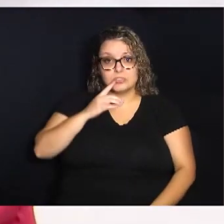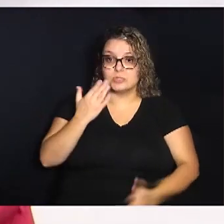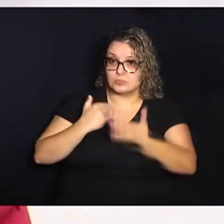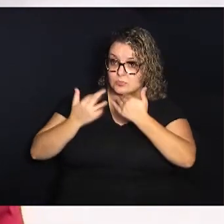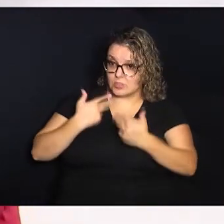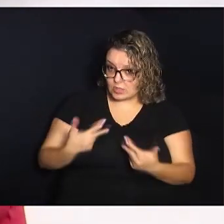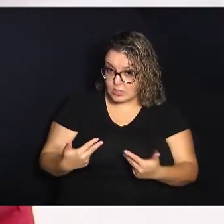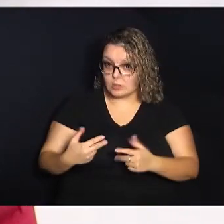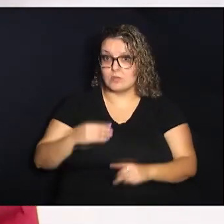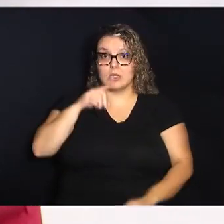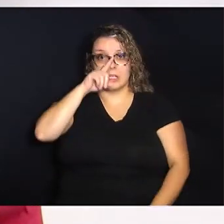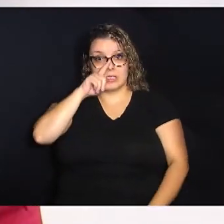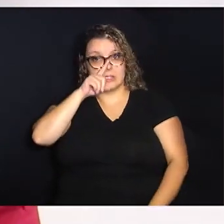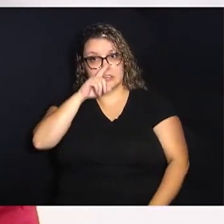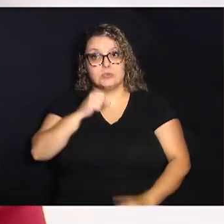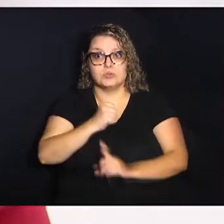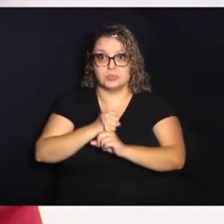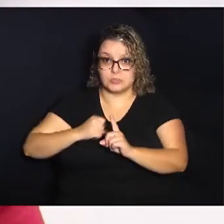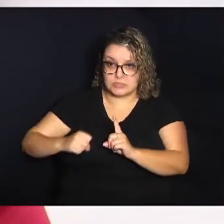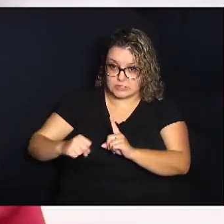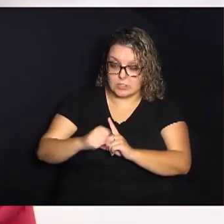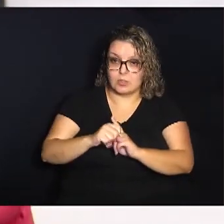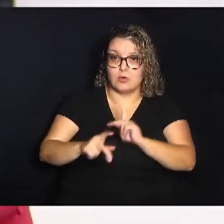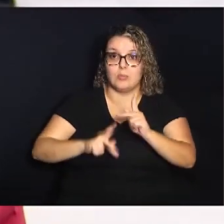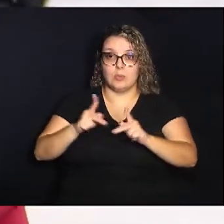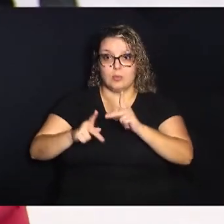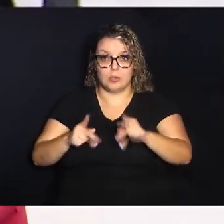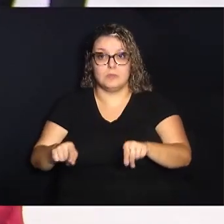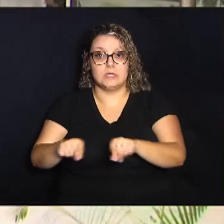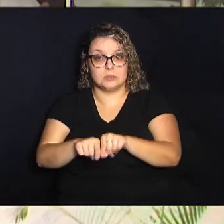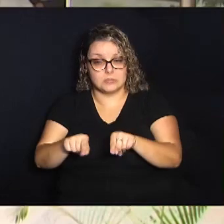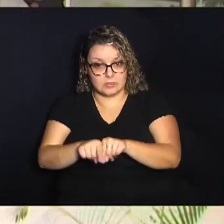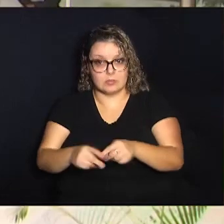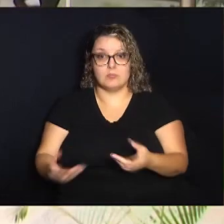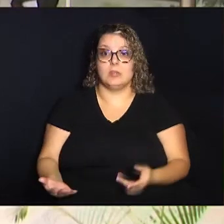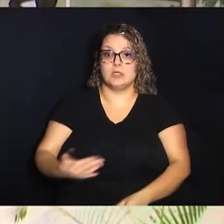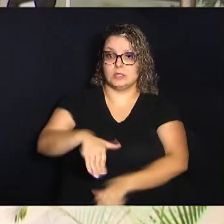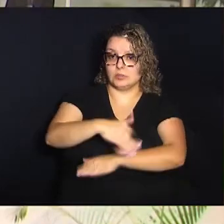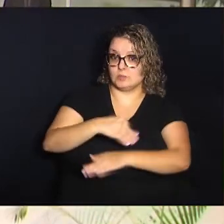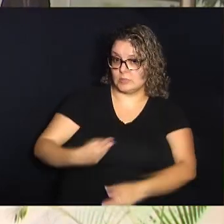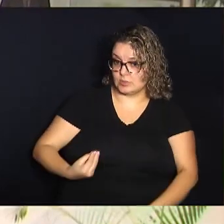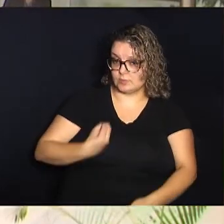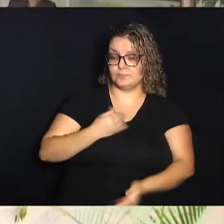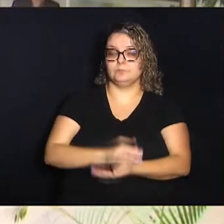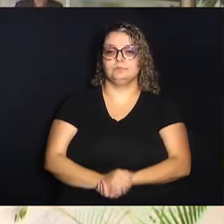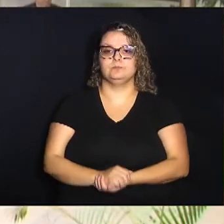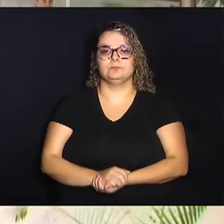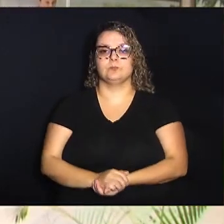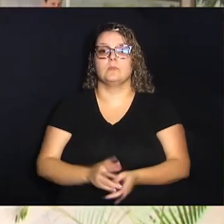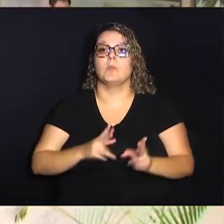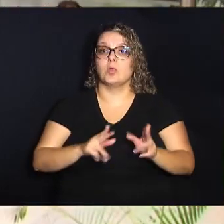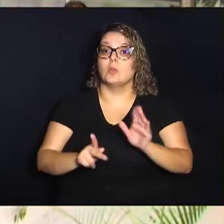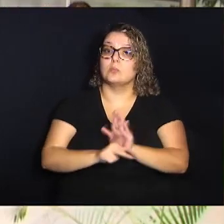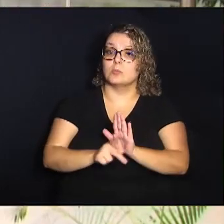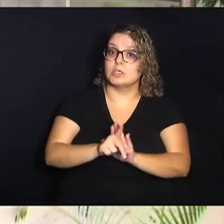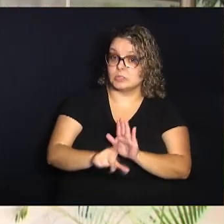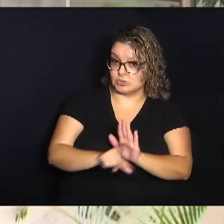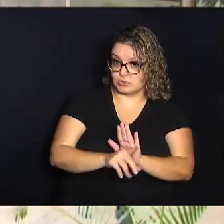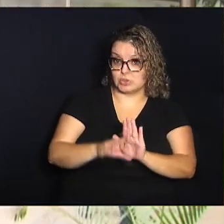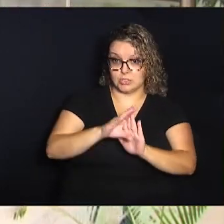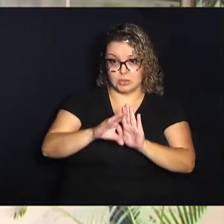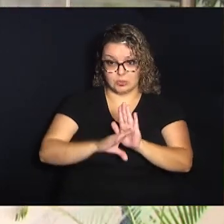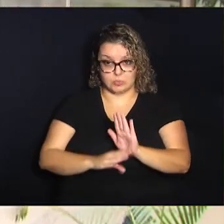de risco social, população também em situação de rua. De acordo com o projeto de lei, o programa de